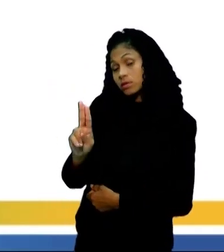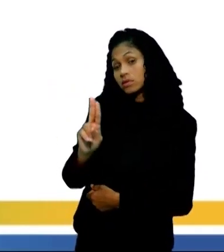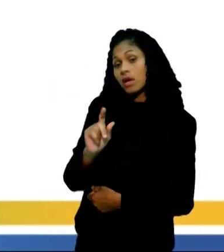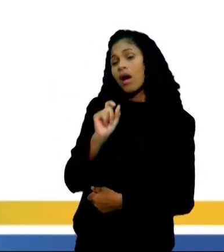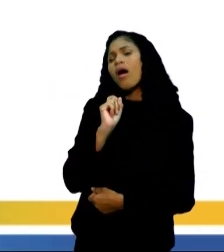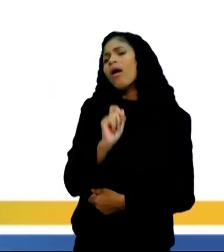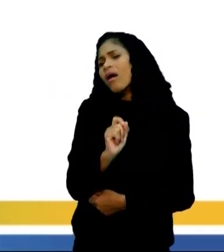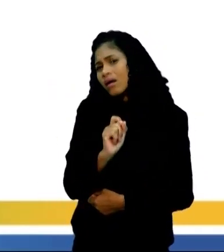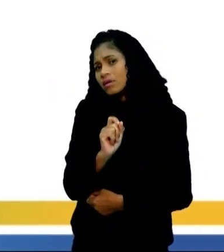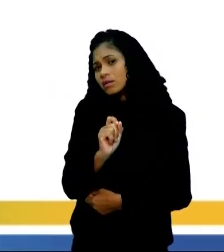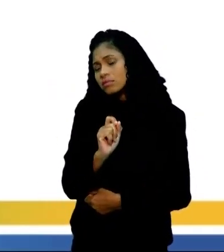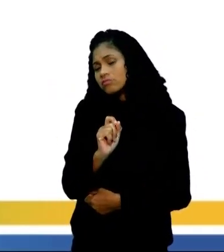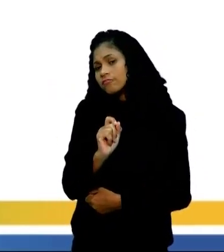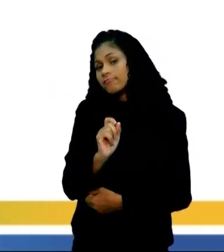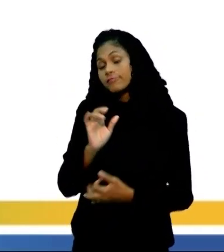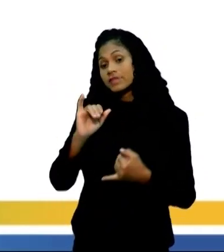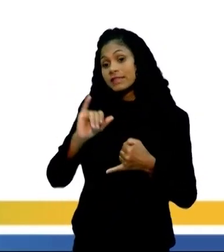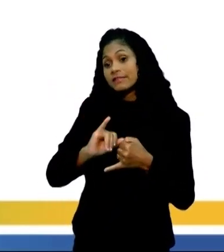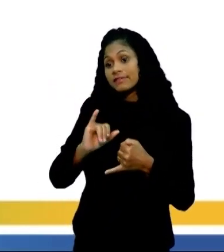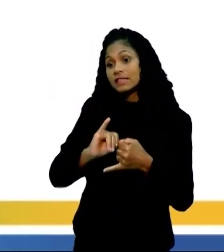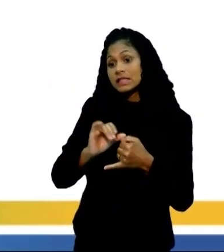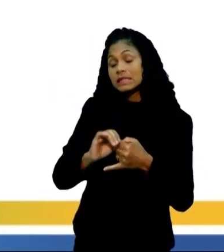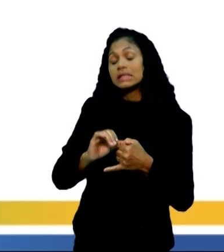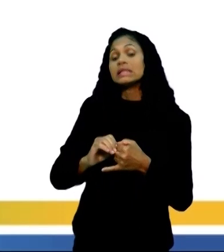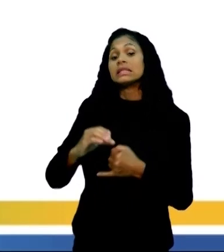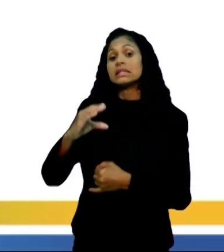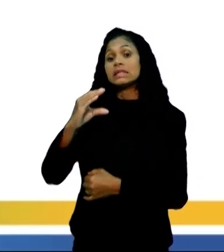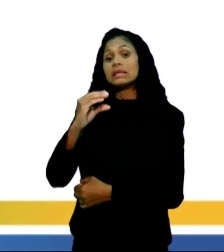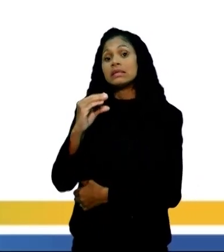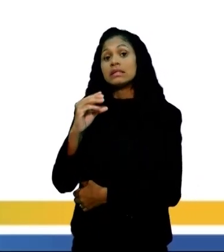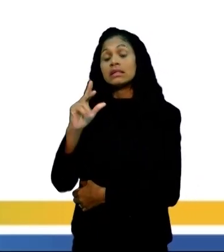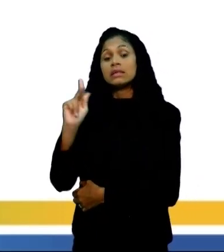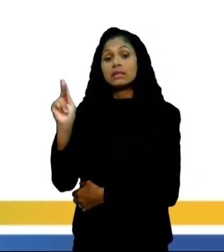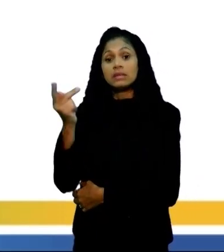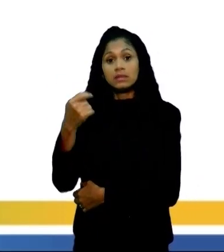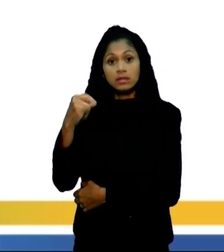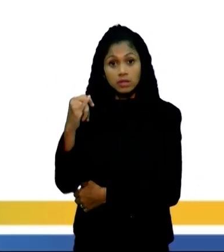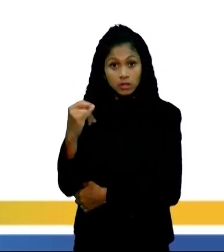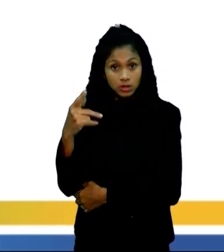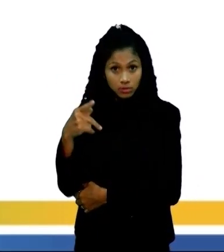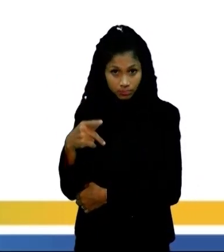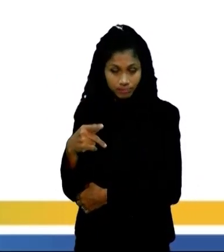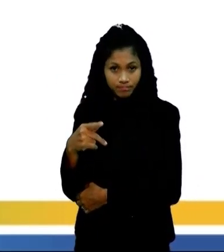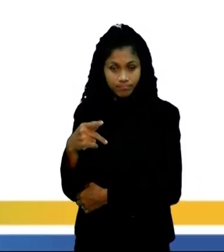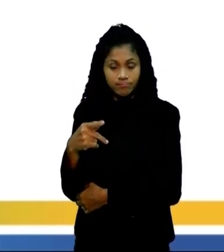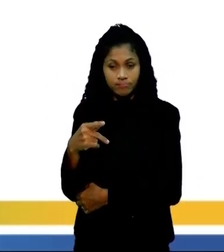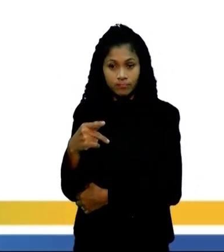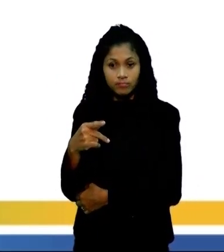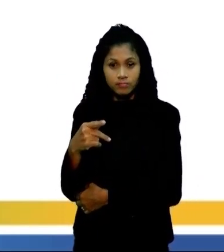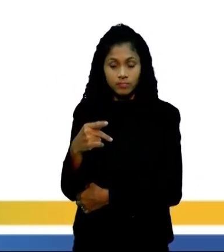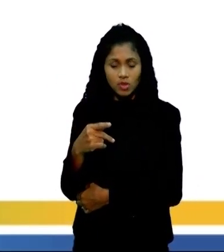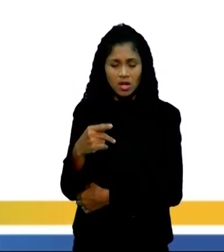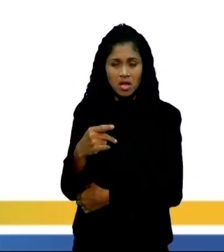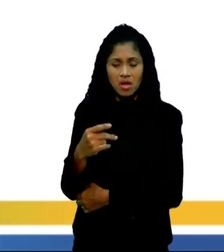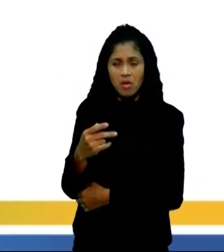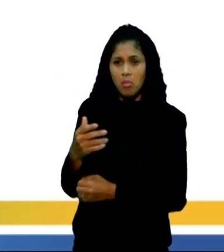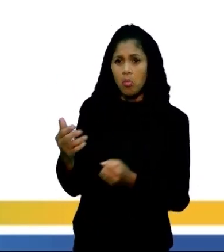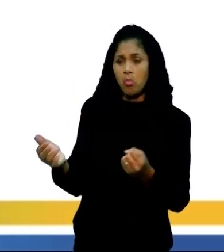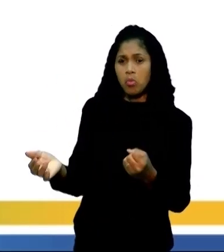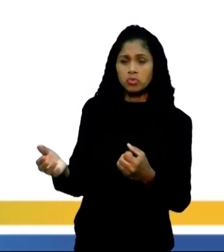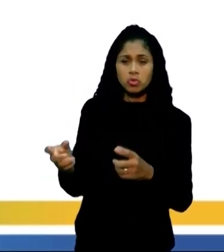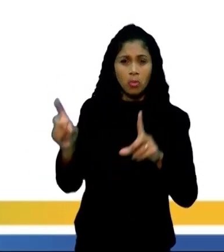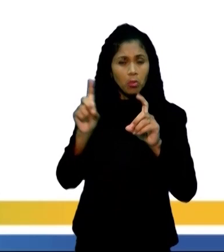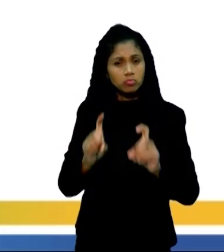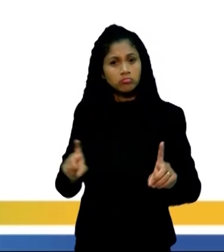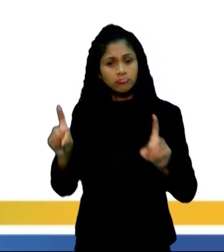quê? Fabricação de chips para as indústrias que mexem com eletrônicos, né? Chip para